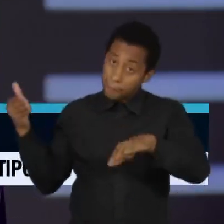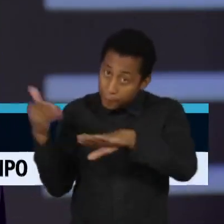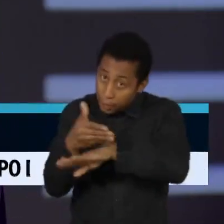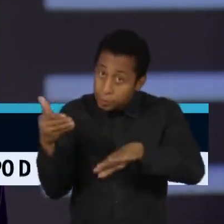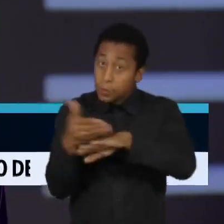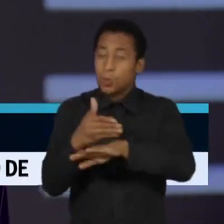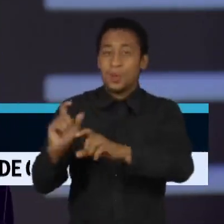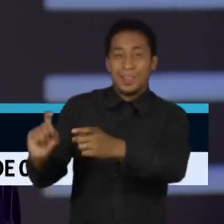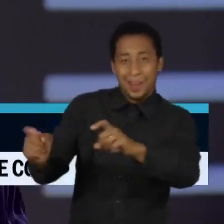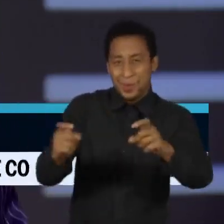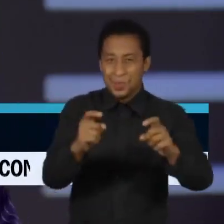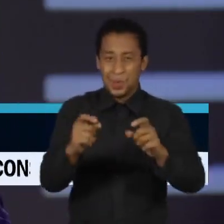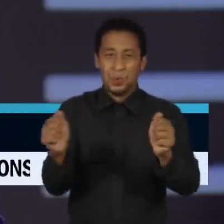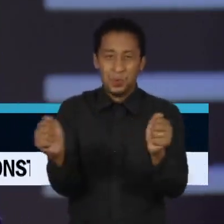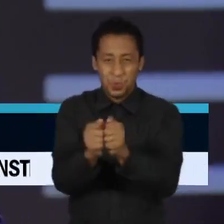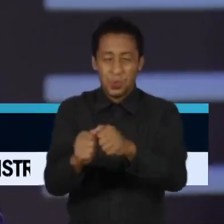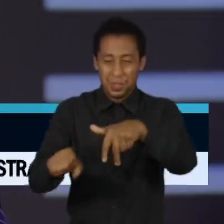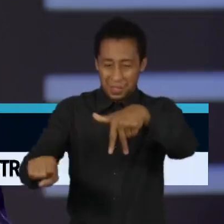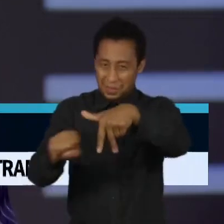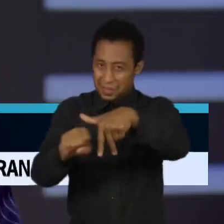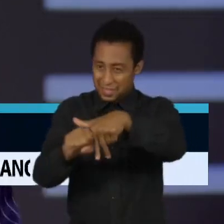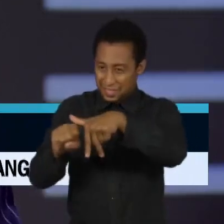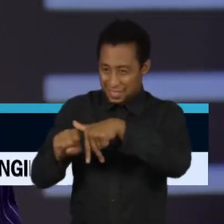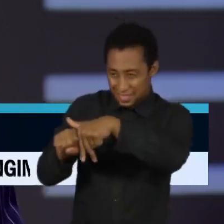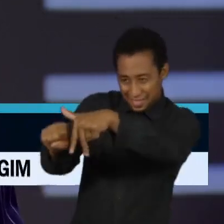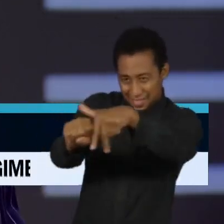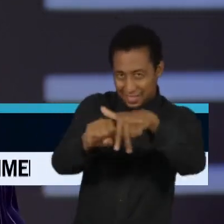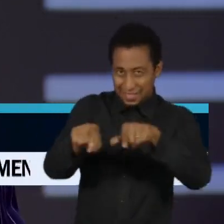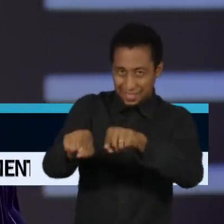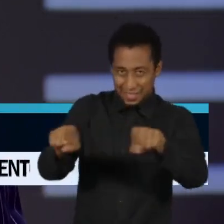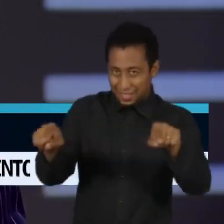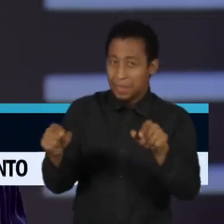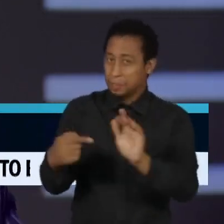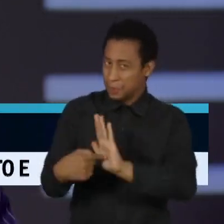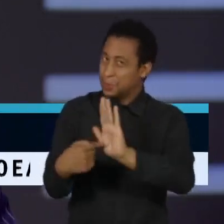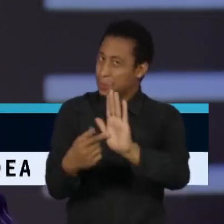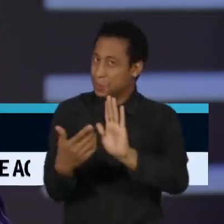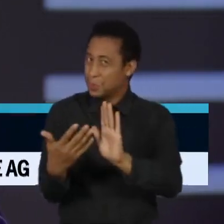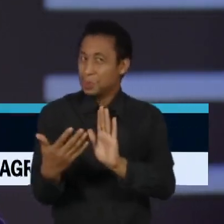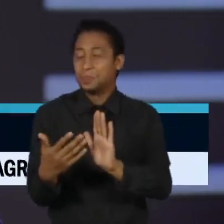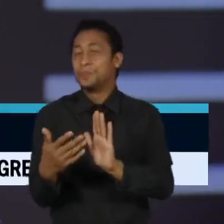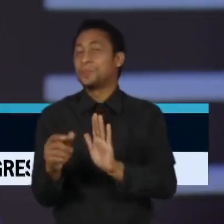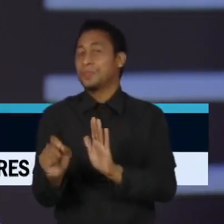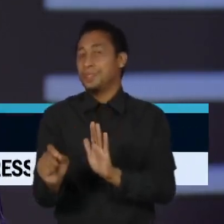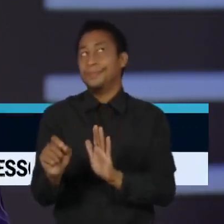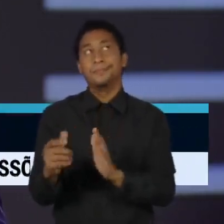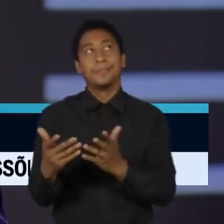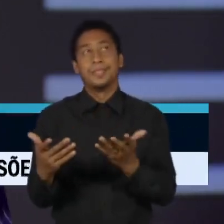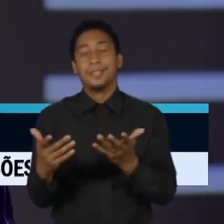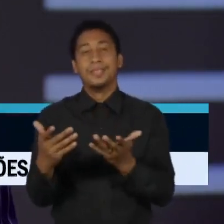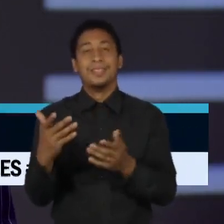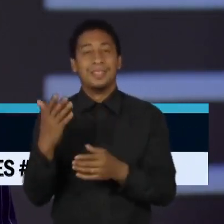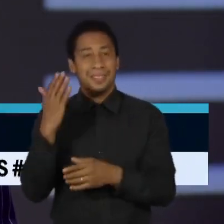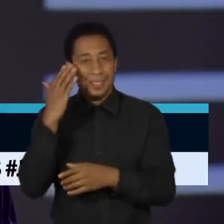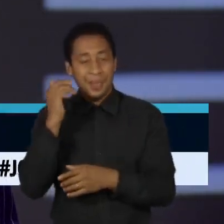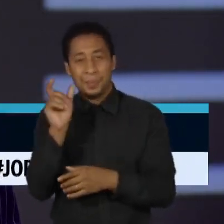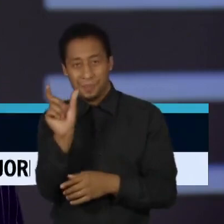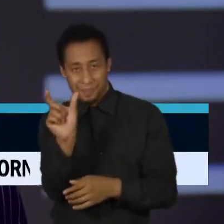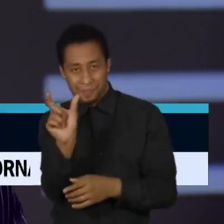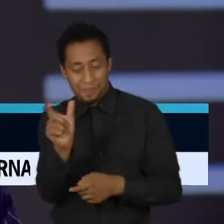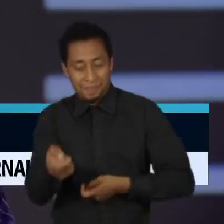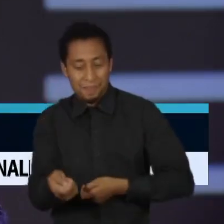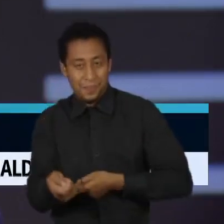indícios muito robustos, seja em relação à reedição dos cartões do Auxílio Brasil